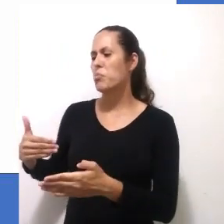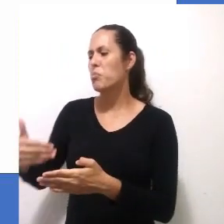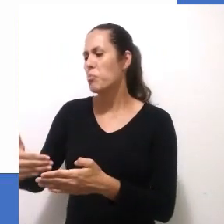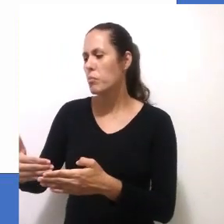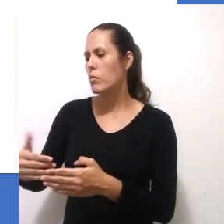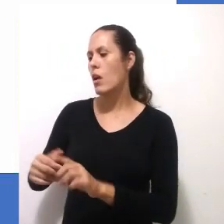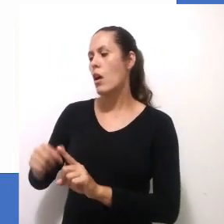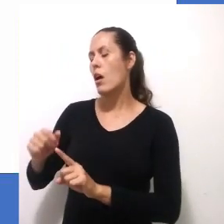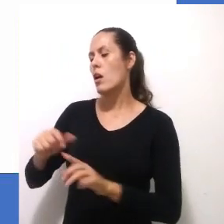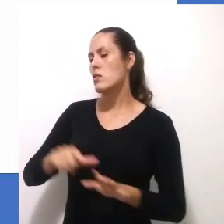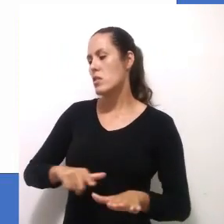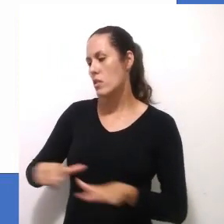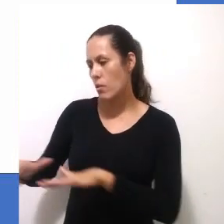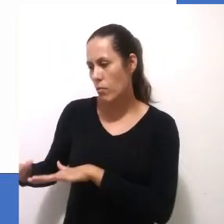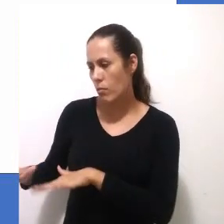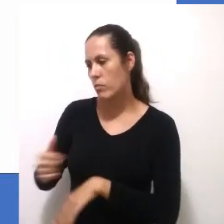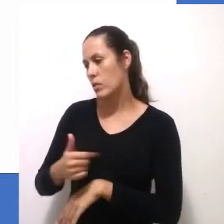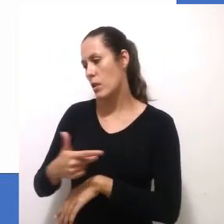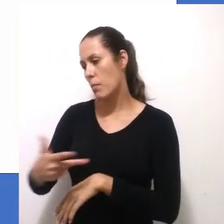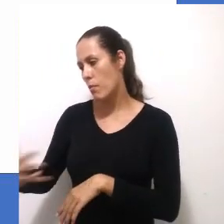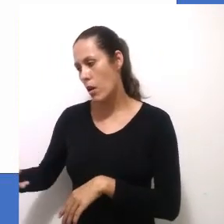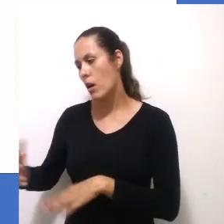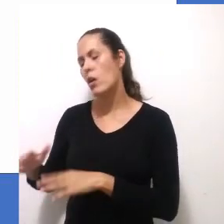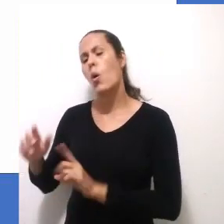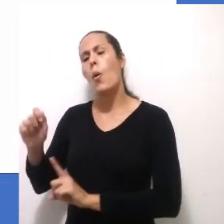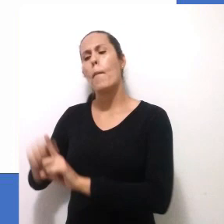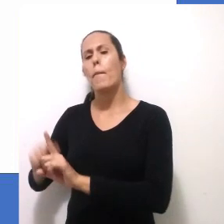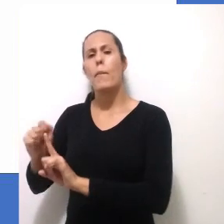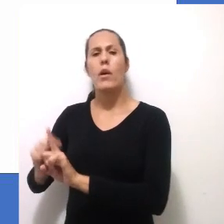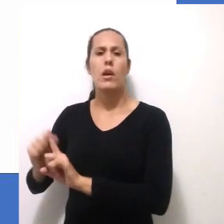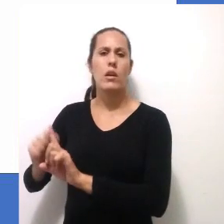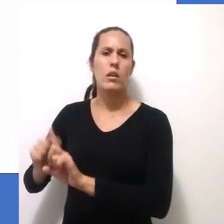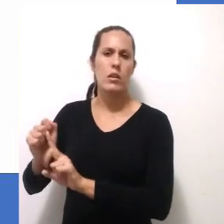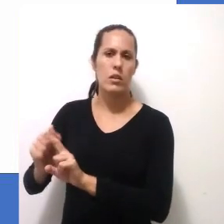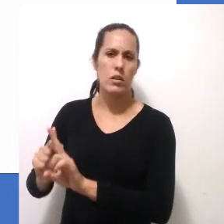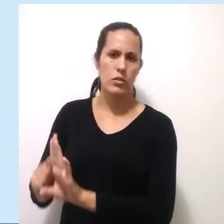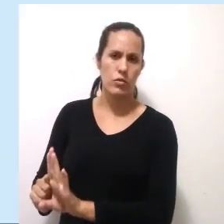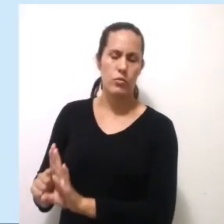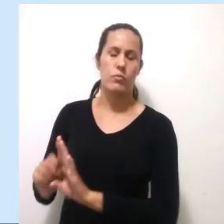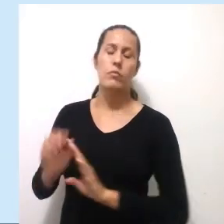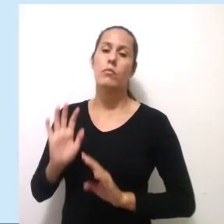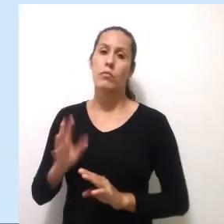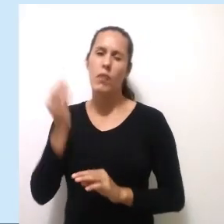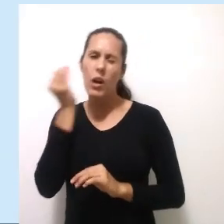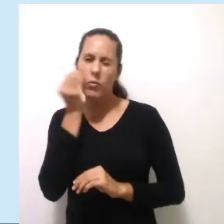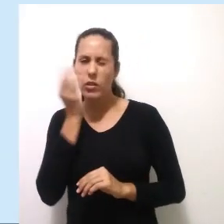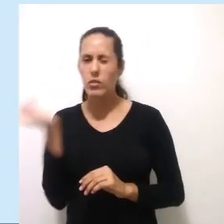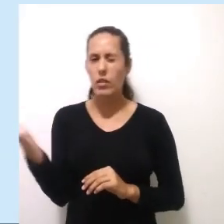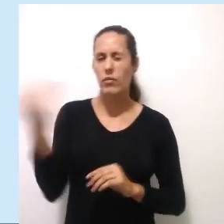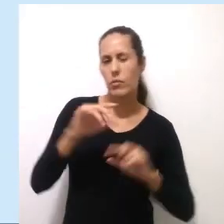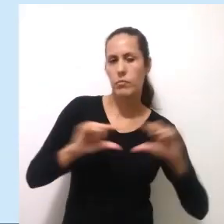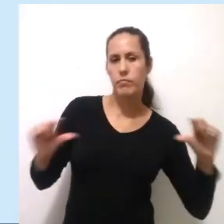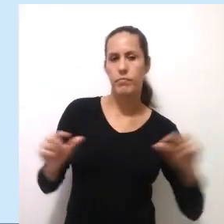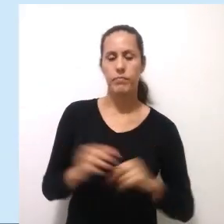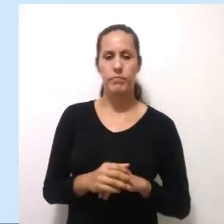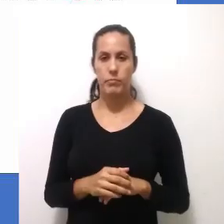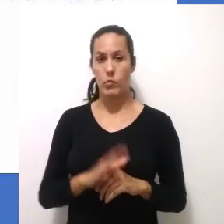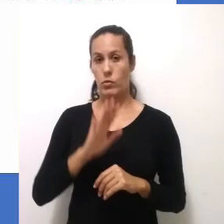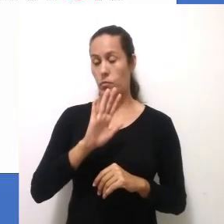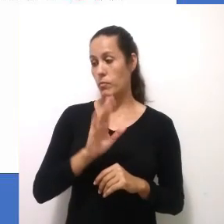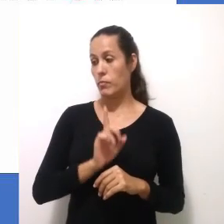In weeks, em semanas, ou também months, em alguns meses. Vamos lá testar e ver como é que